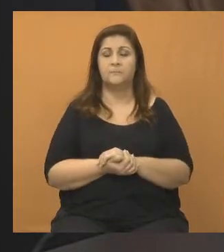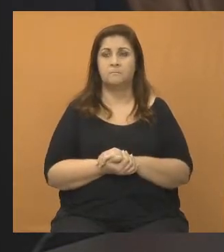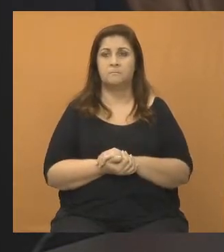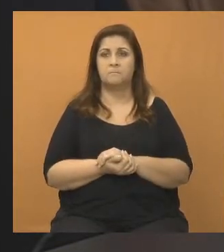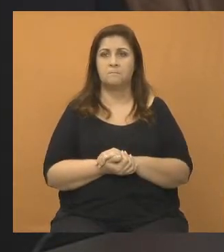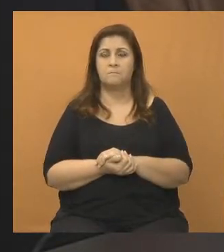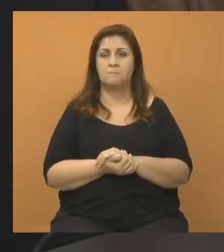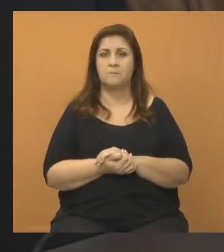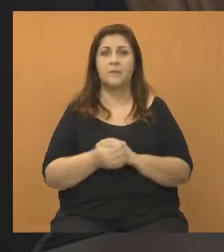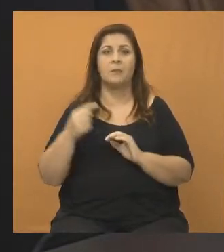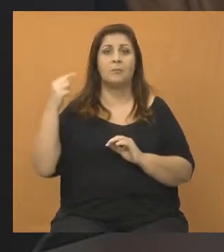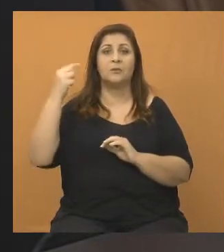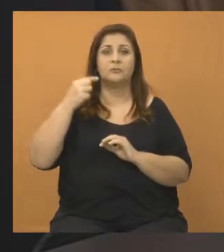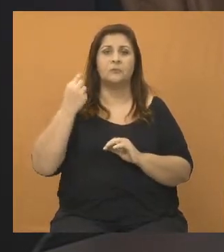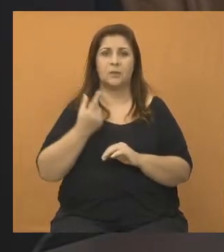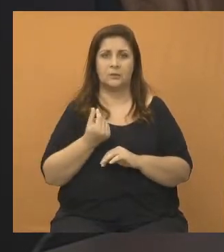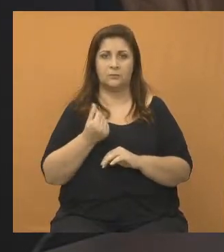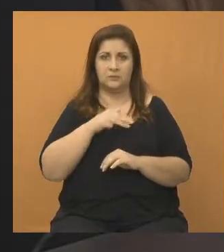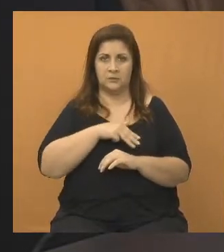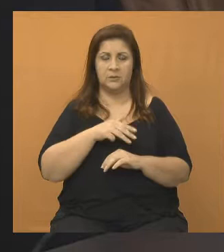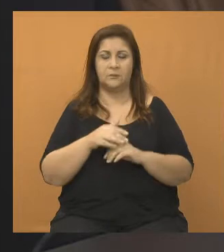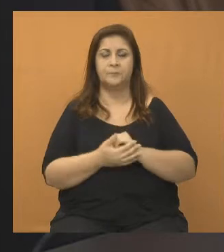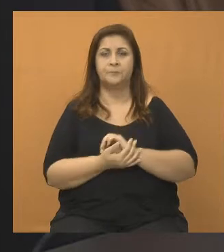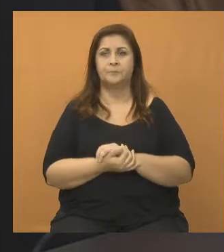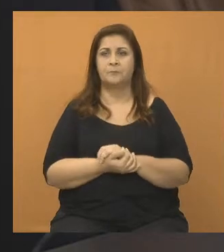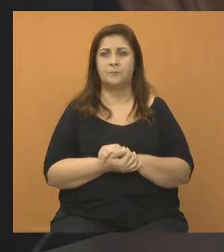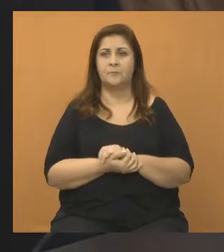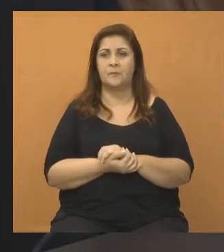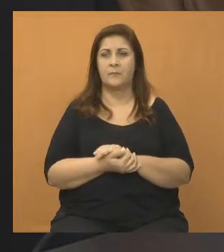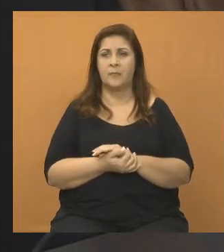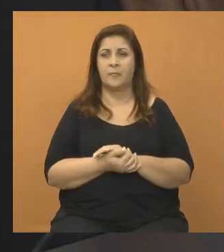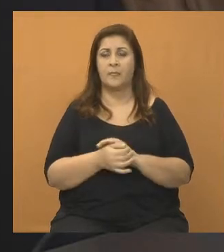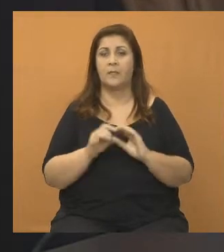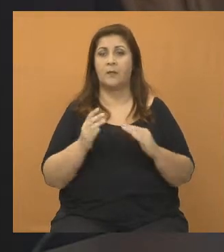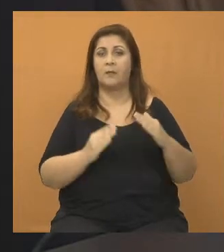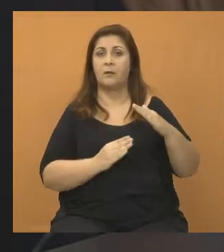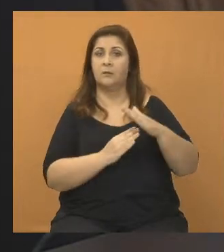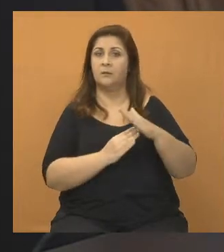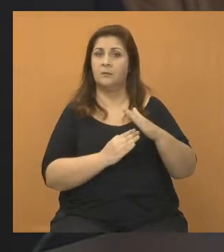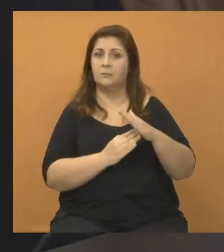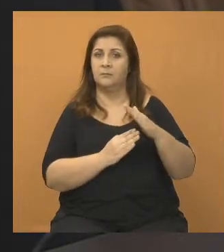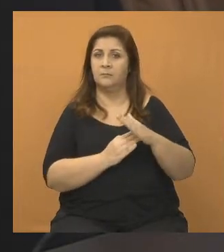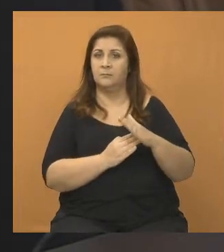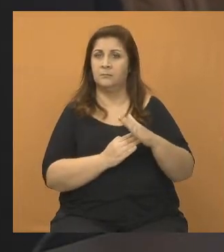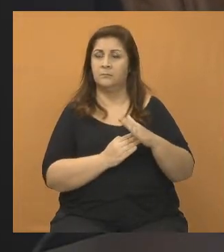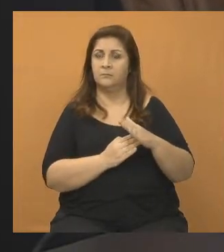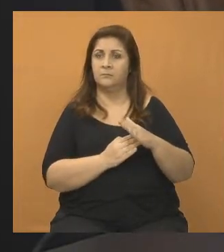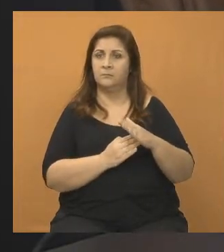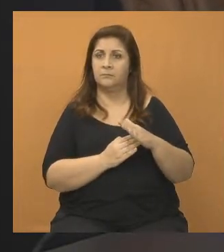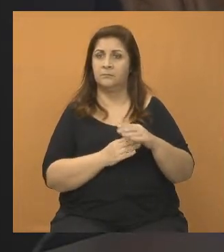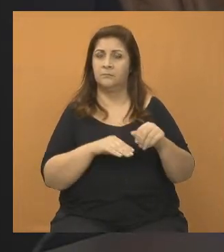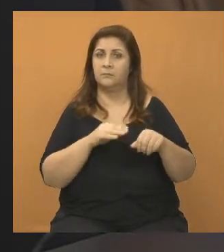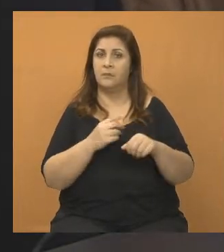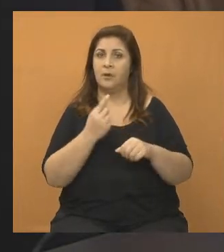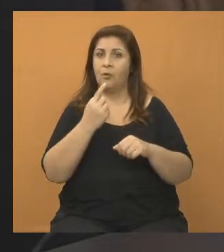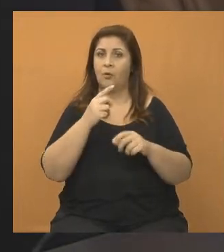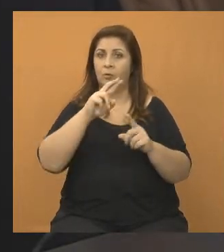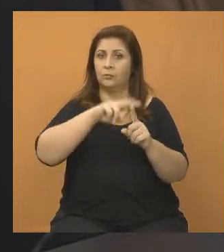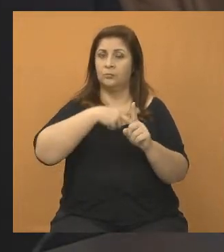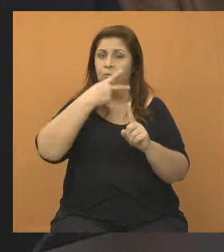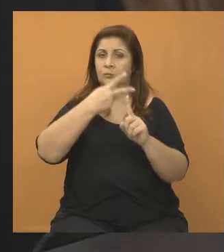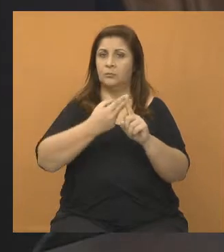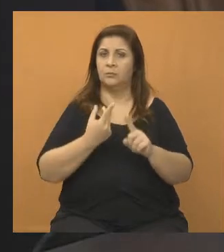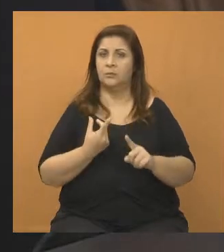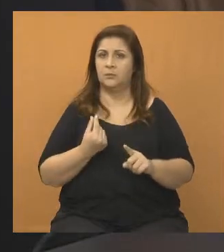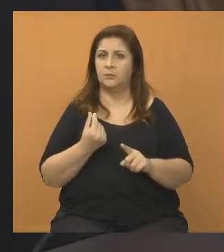esse valor ficaria, vamos dizer assim, limitado a mais um valor do salário deles, né?